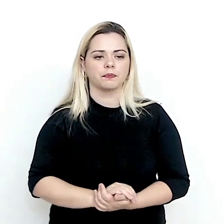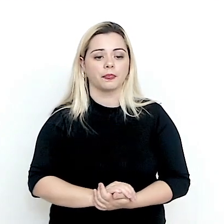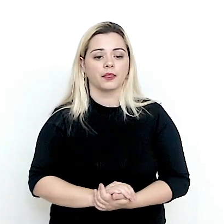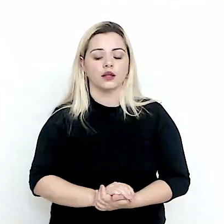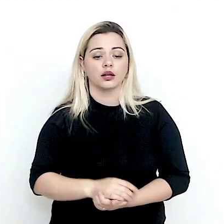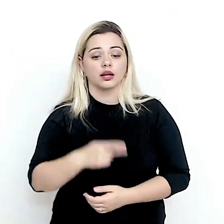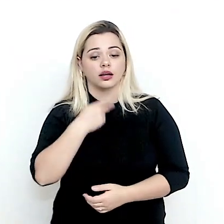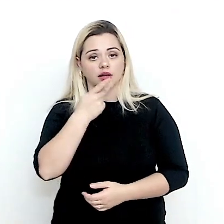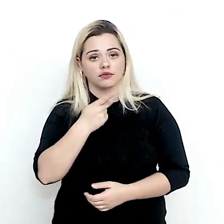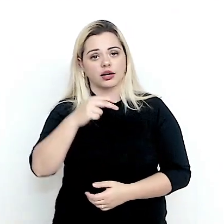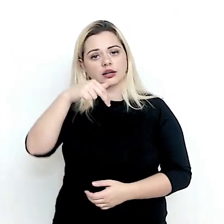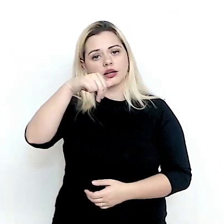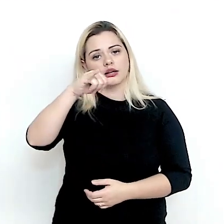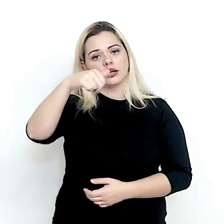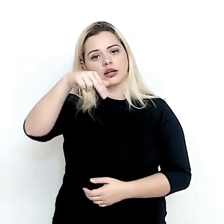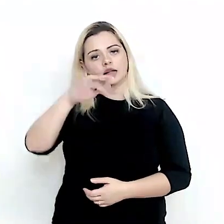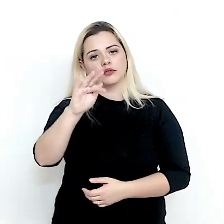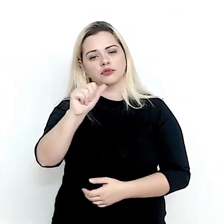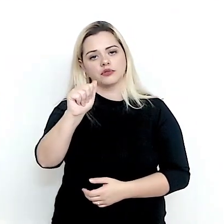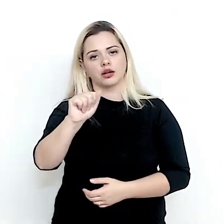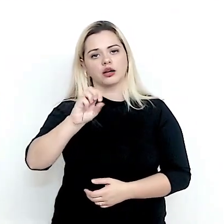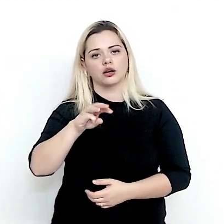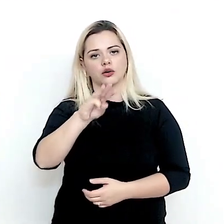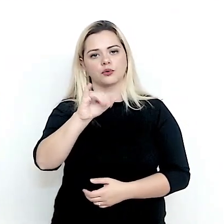à InfraWeek, né, o governo brasileiro